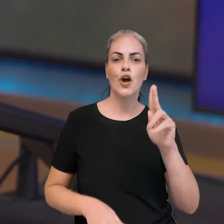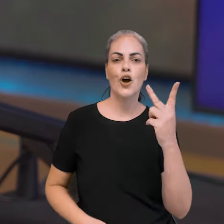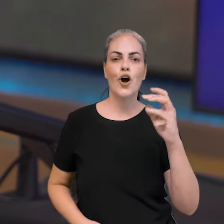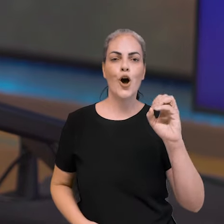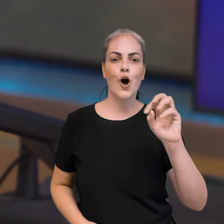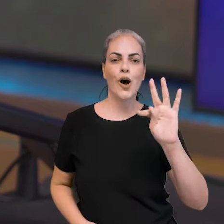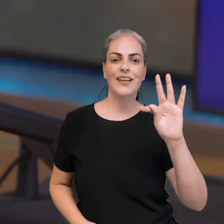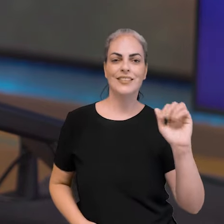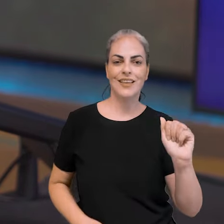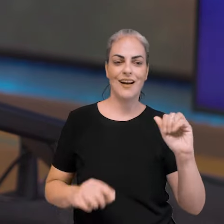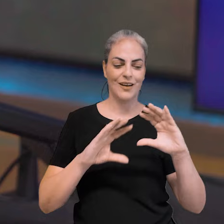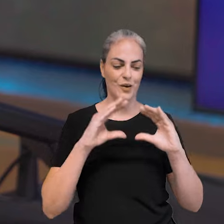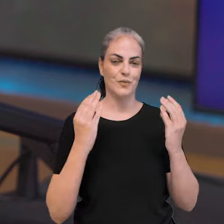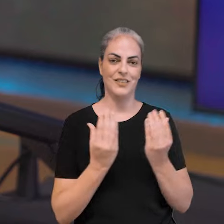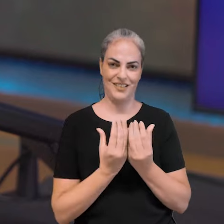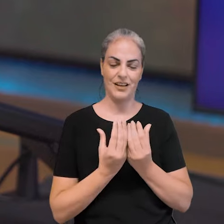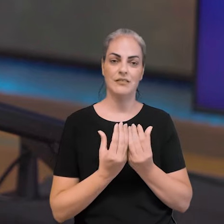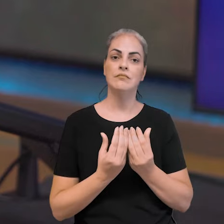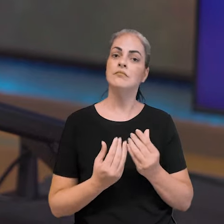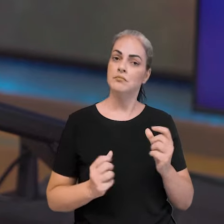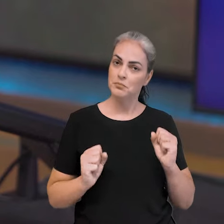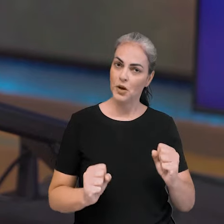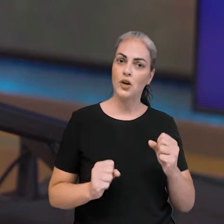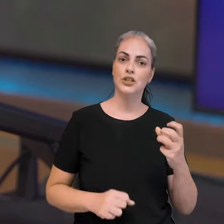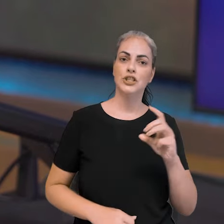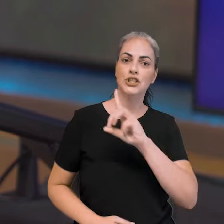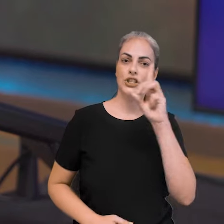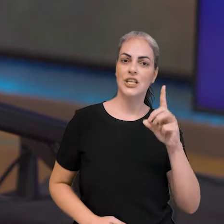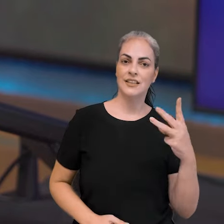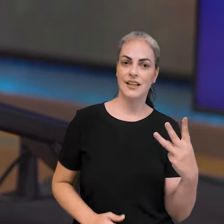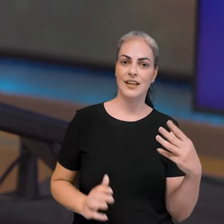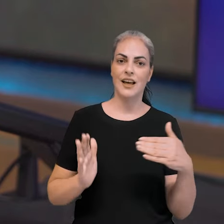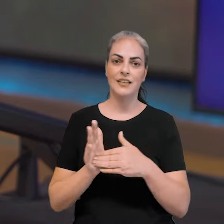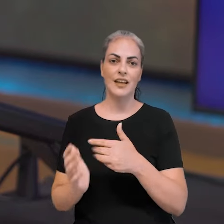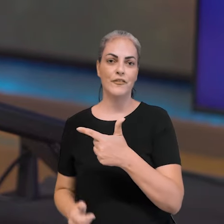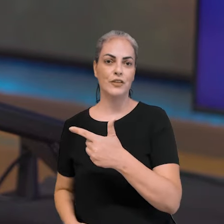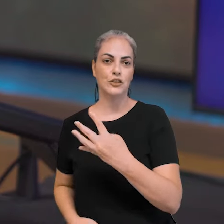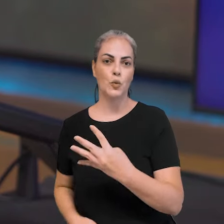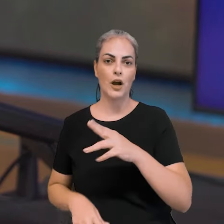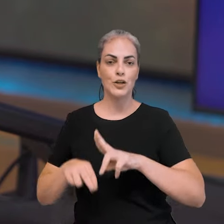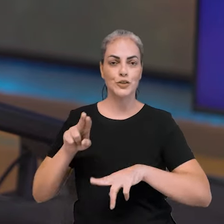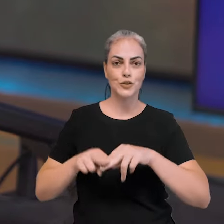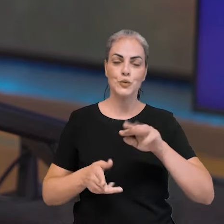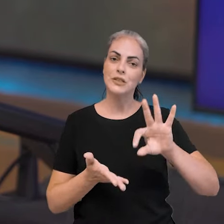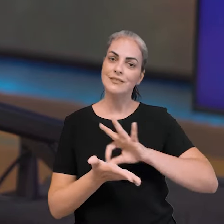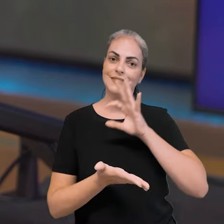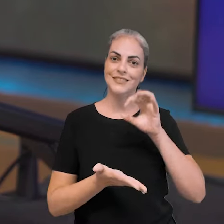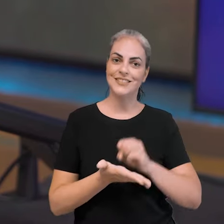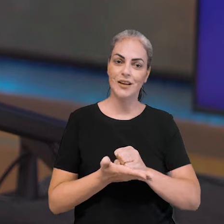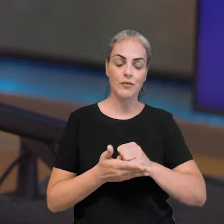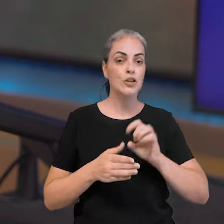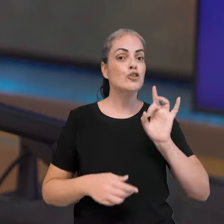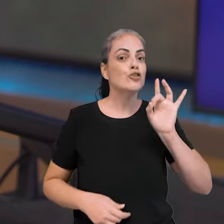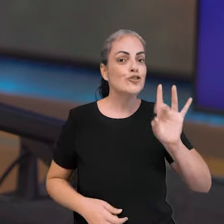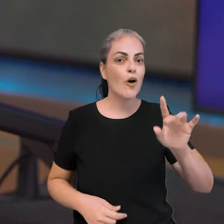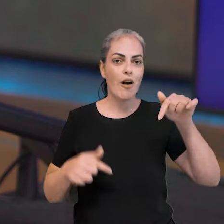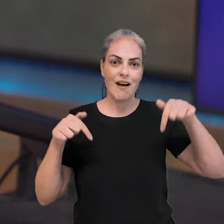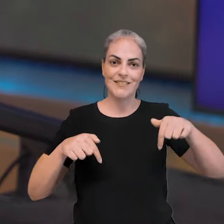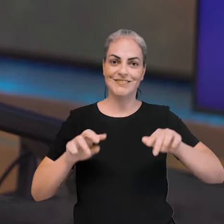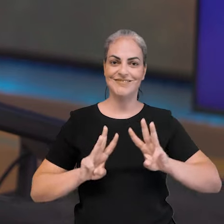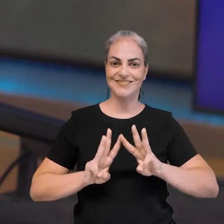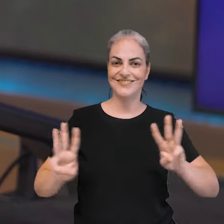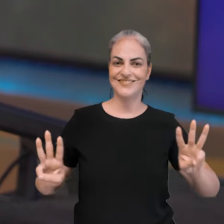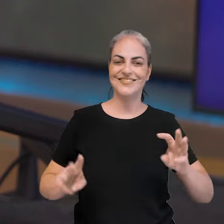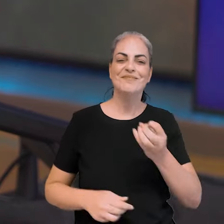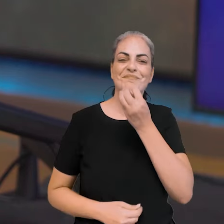As inscrições podem ser feitas de 3 a 24 de junho, exclusivamente no endereço eletrônico que você vai ver aí na sua